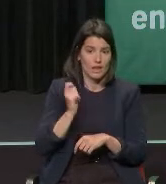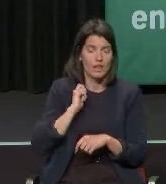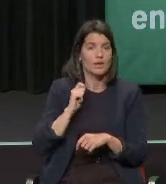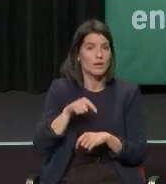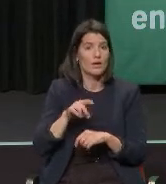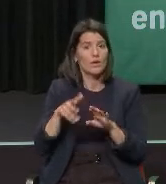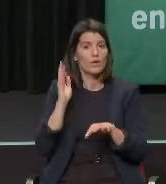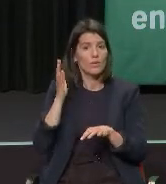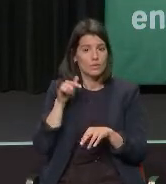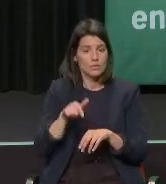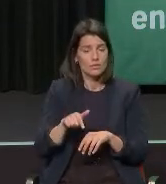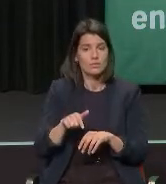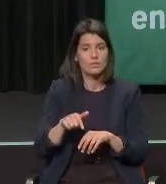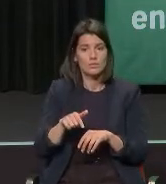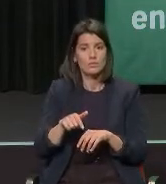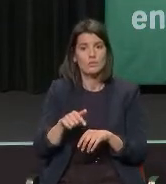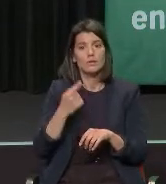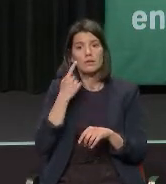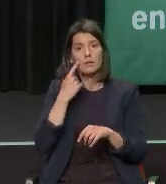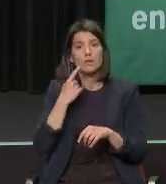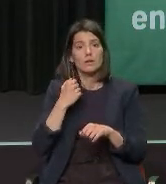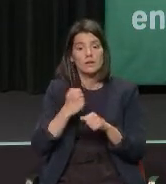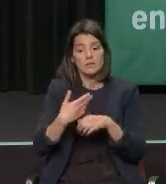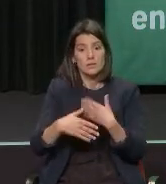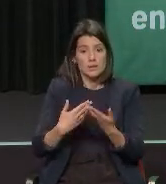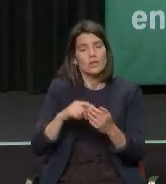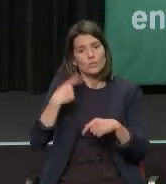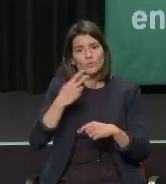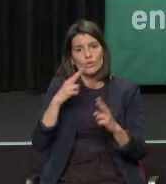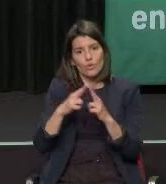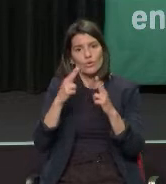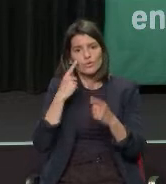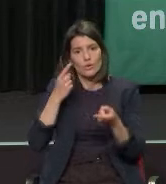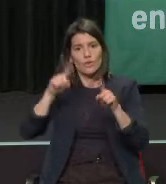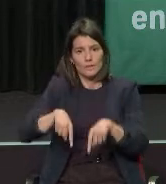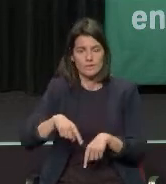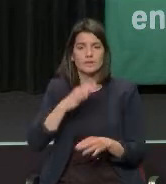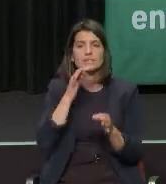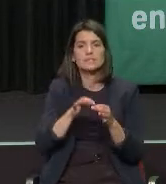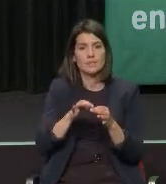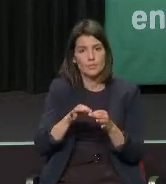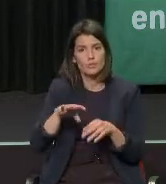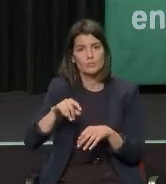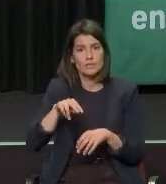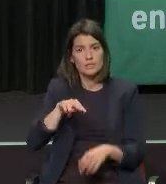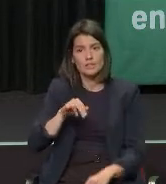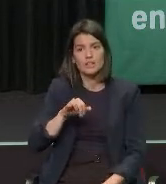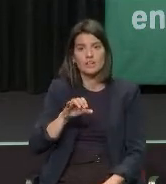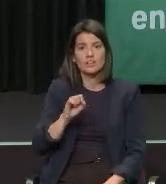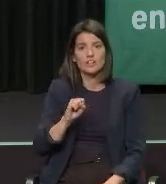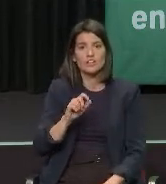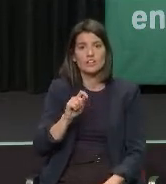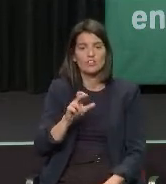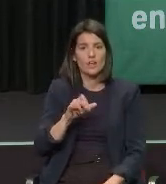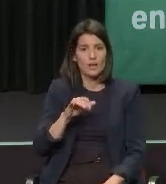Quênia, para dar seguimento às ações e depois iremos encontrar-nos novamente em setembro na